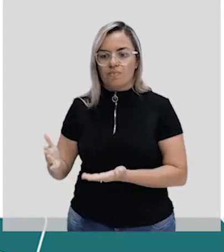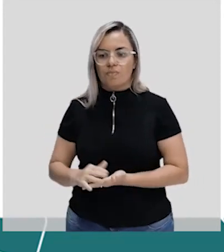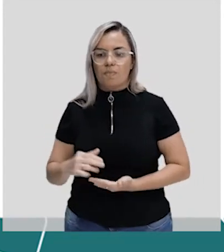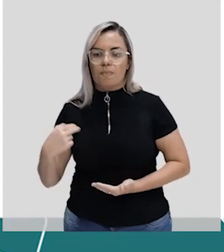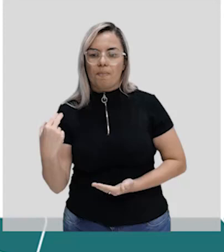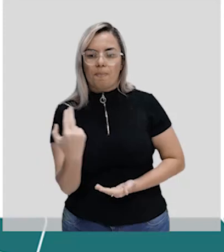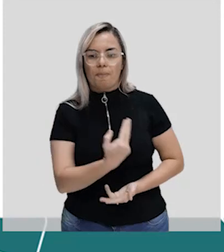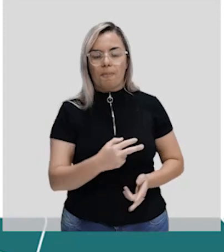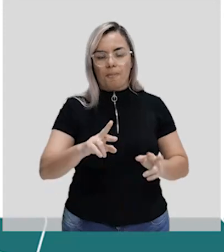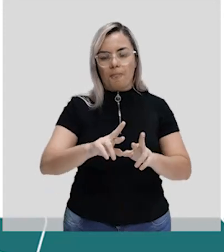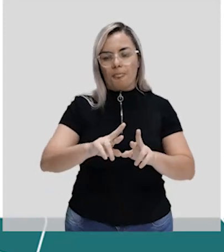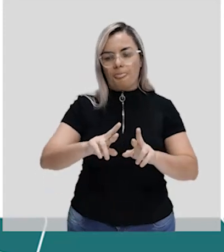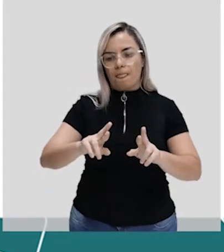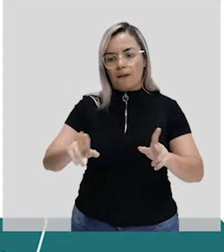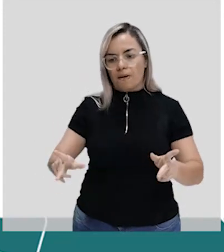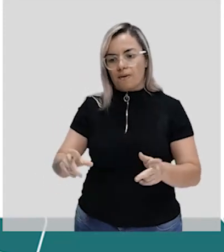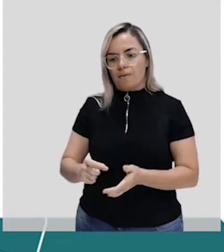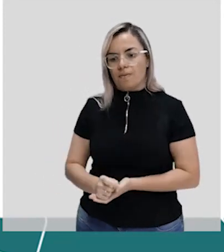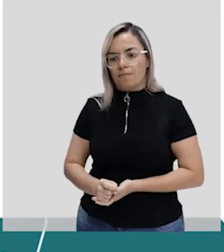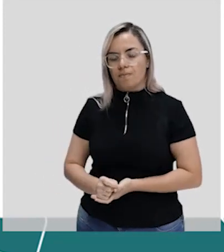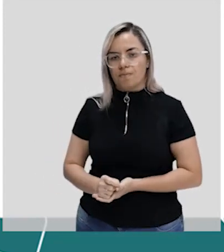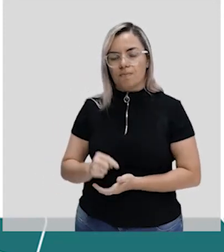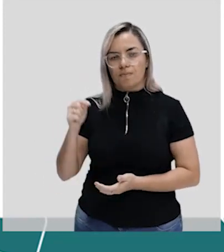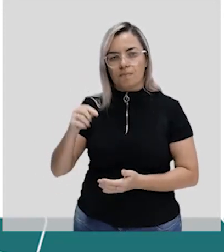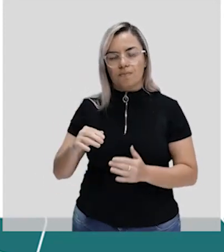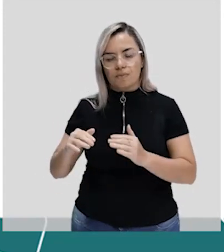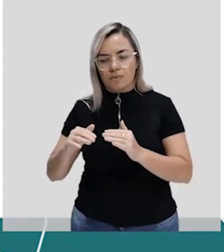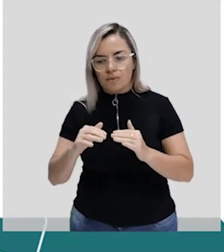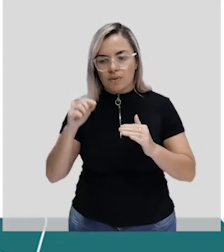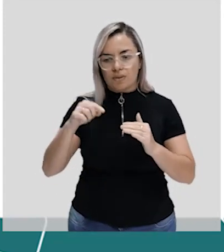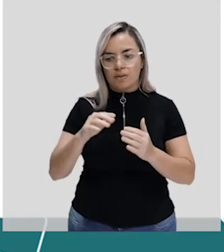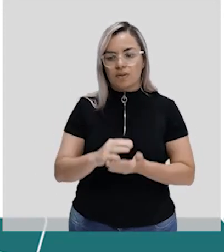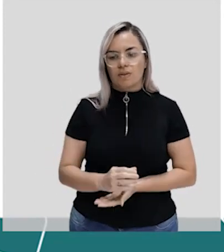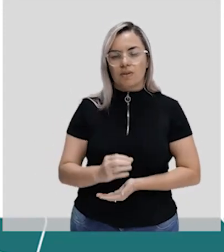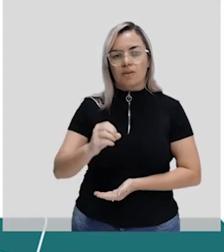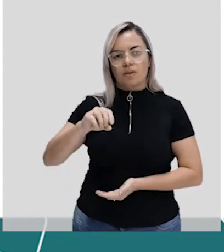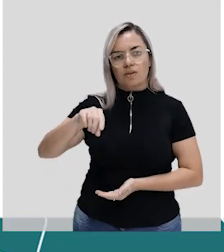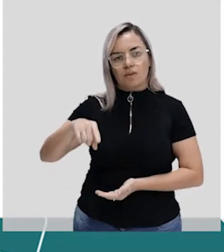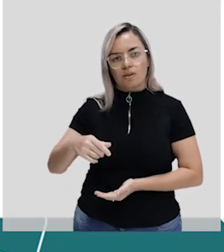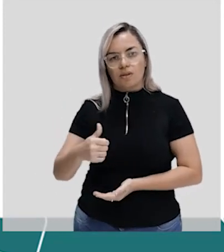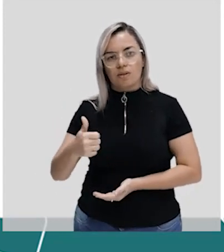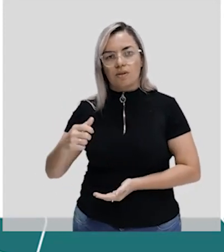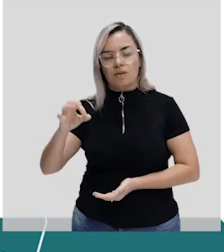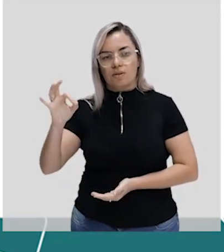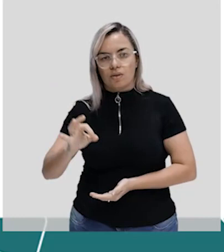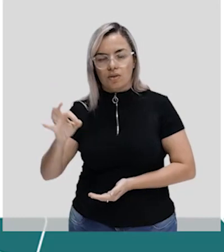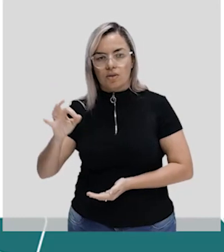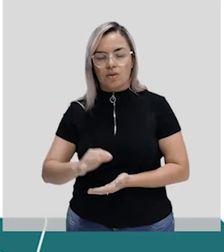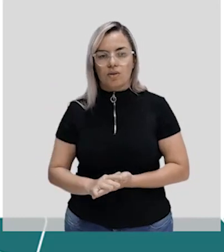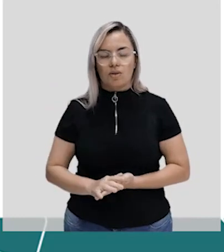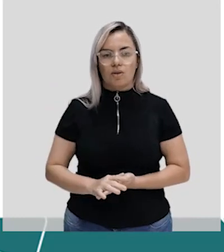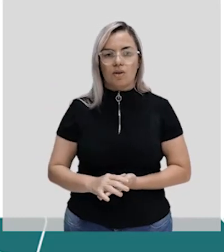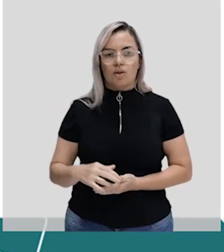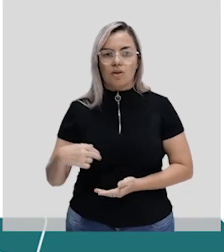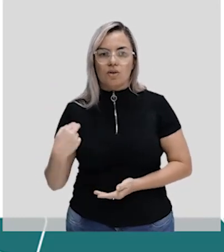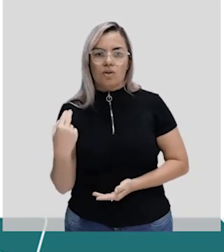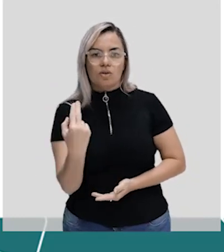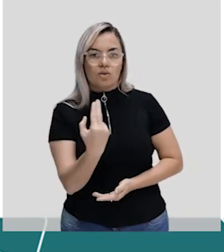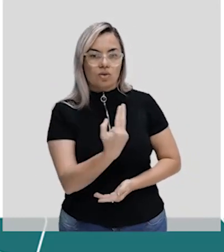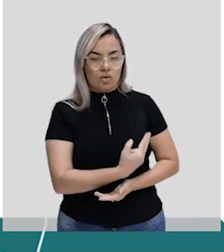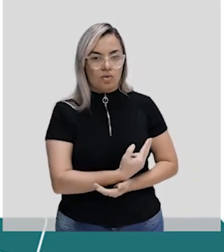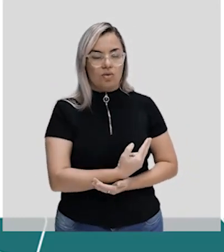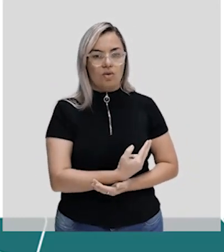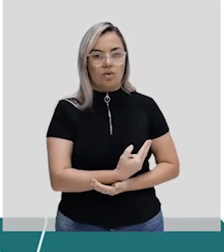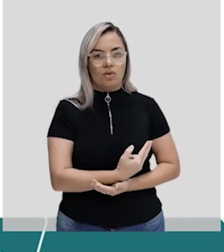correspondem a apenas cerca de 0,1%. Nós, seres humanos, somos iguais em termos de DNA, nós somos iguais